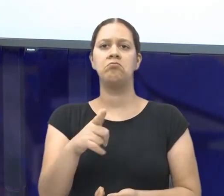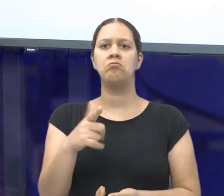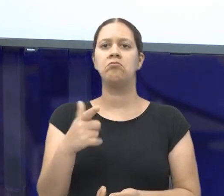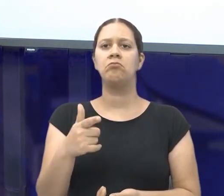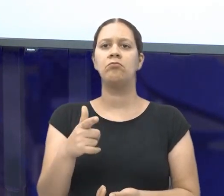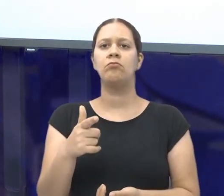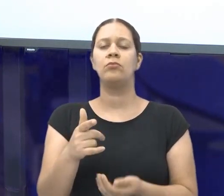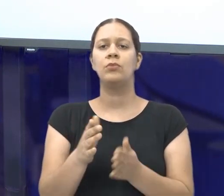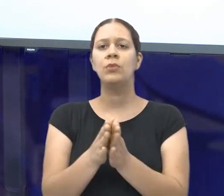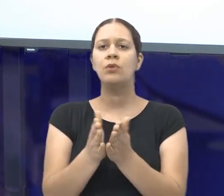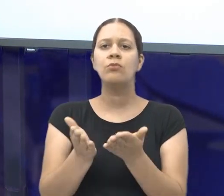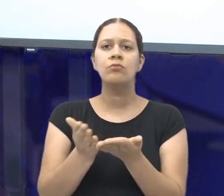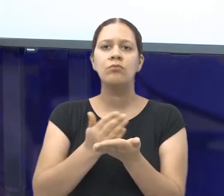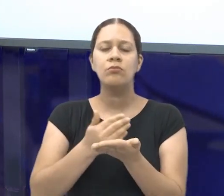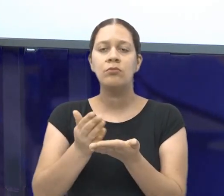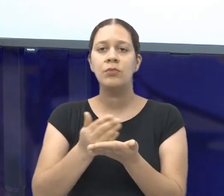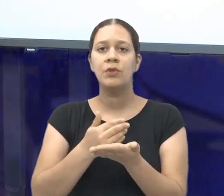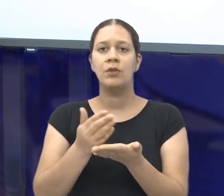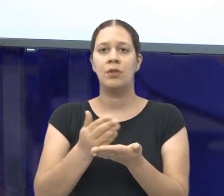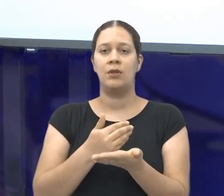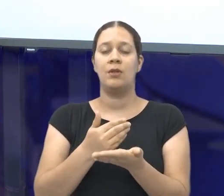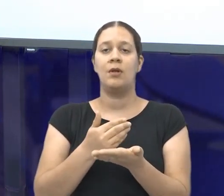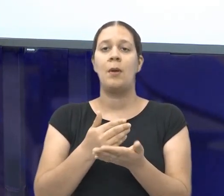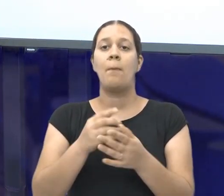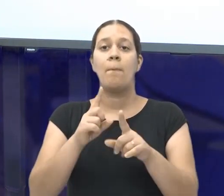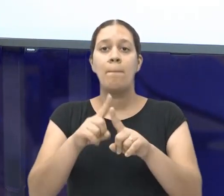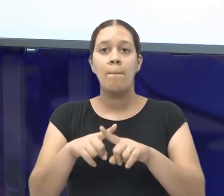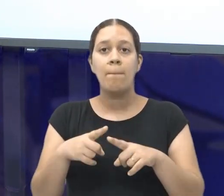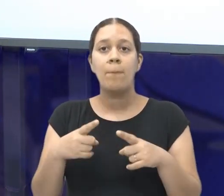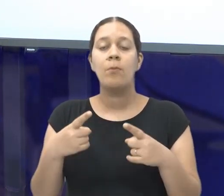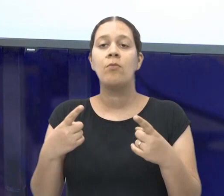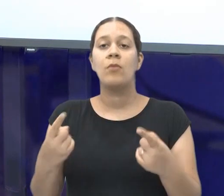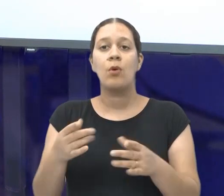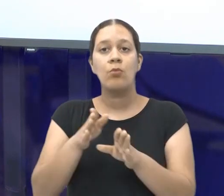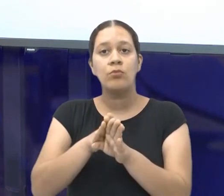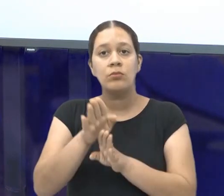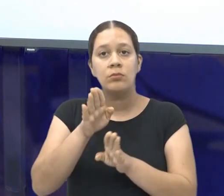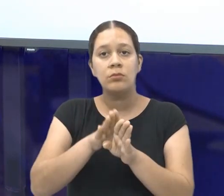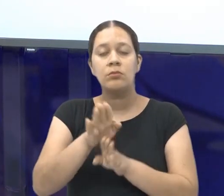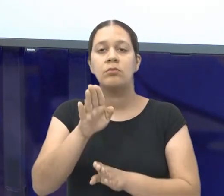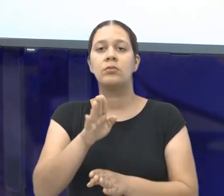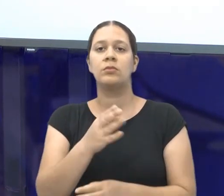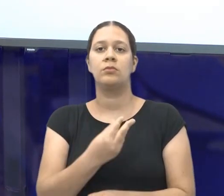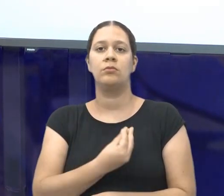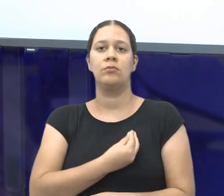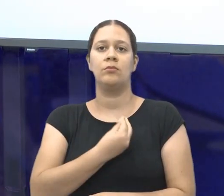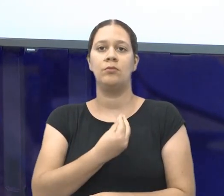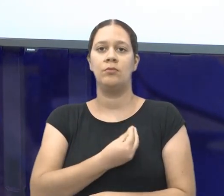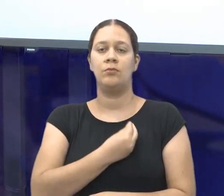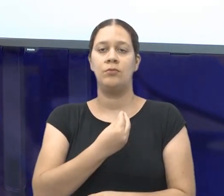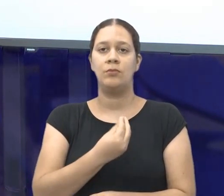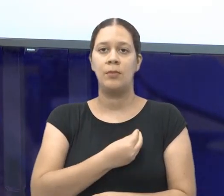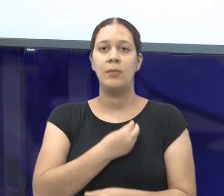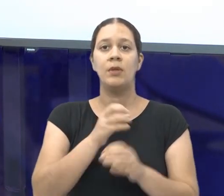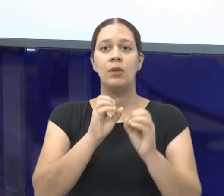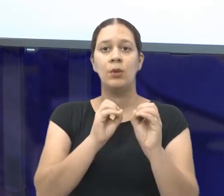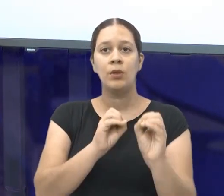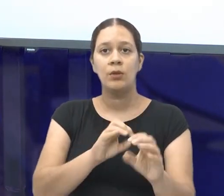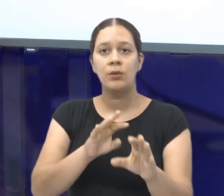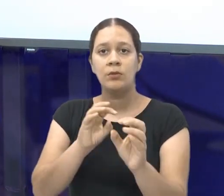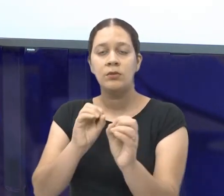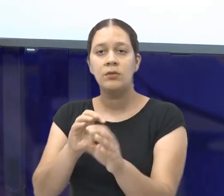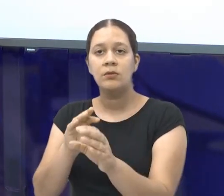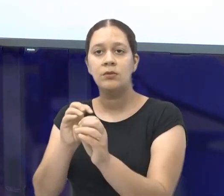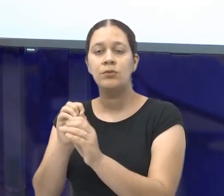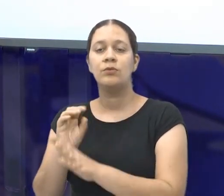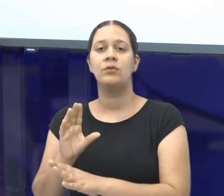livros sagrados, mas não deixam de ter uma orientação para a vida. E essa orientação trata-se de ensinamentos que